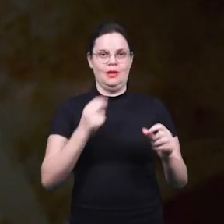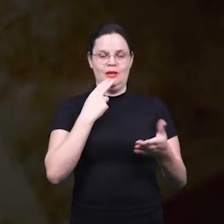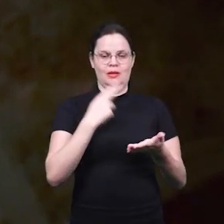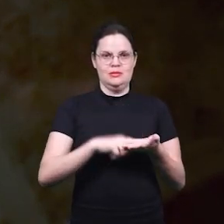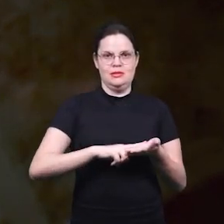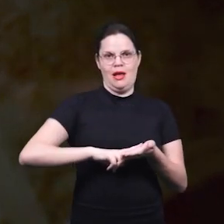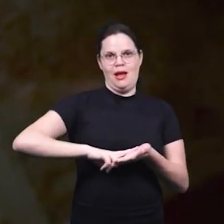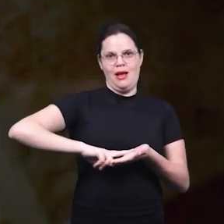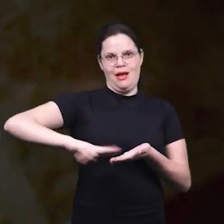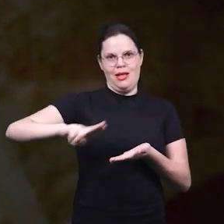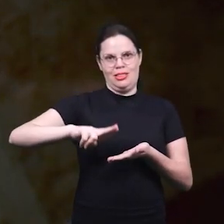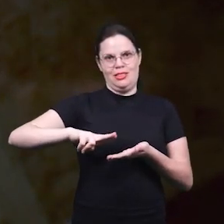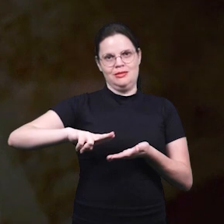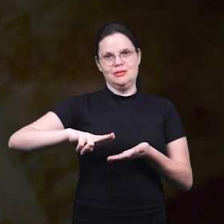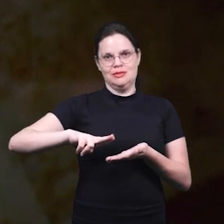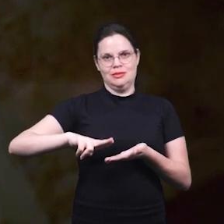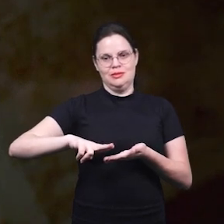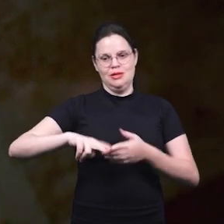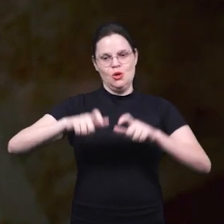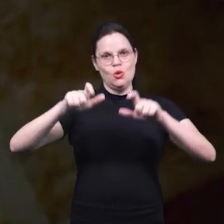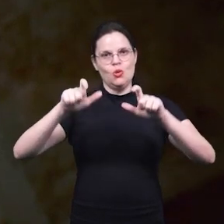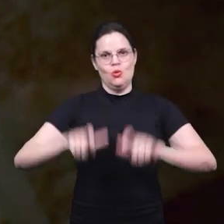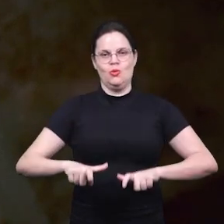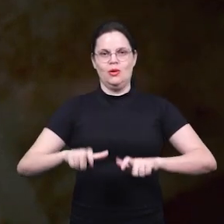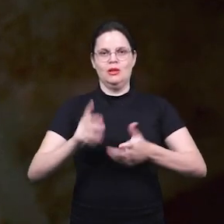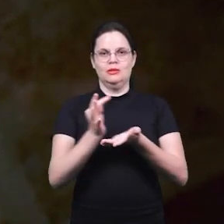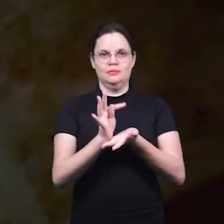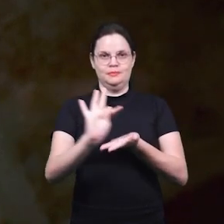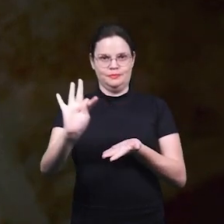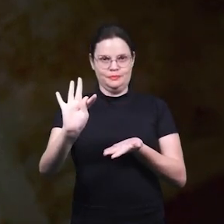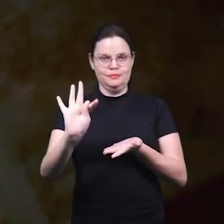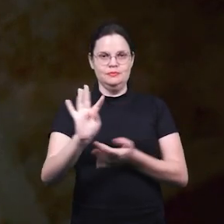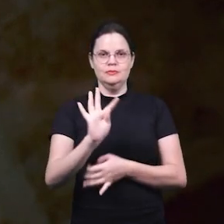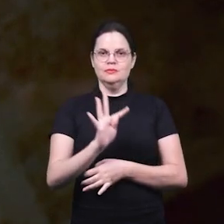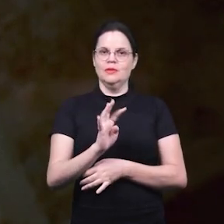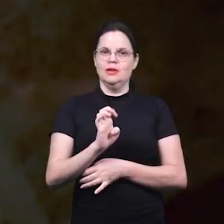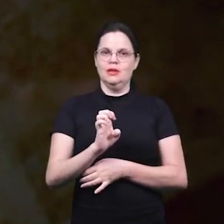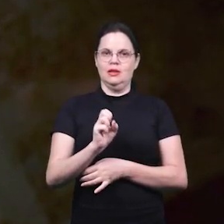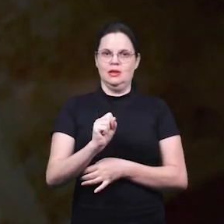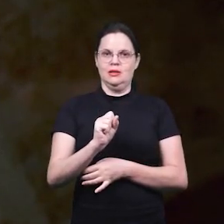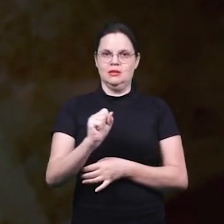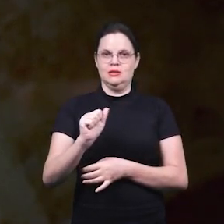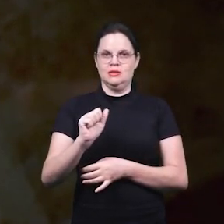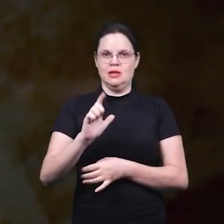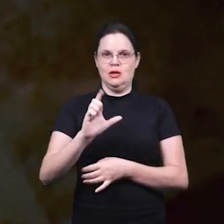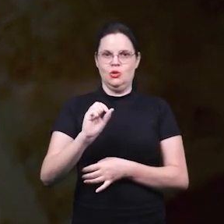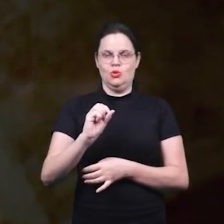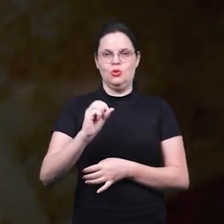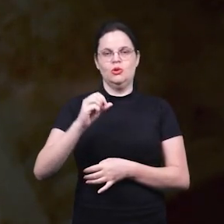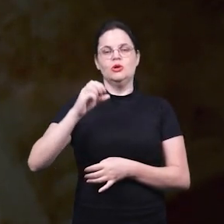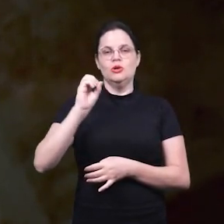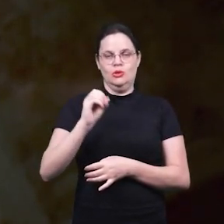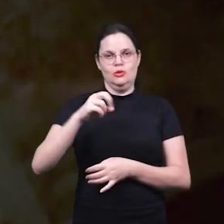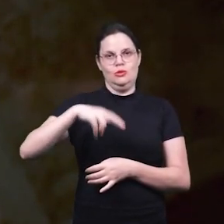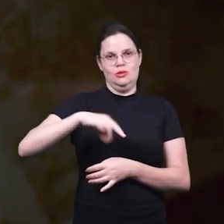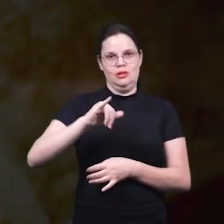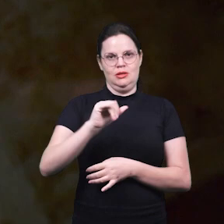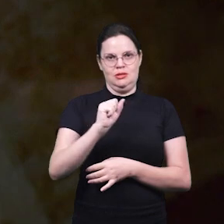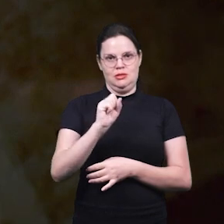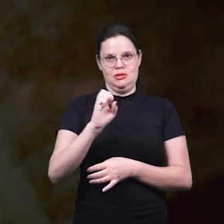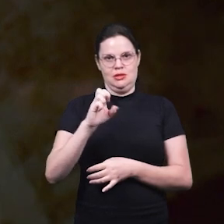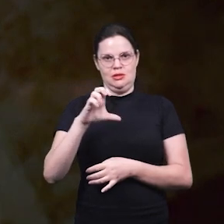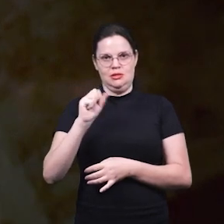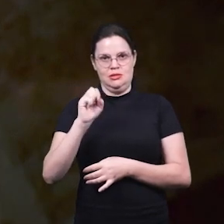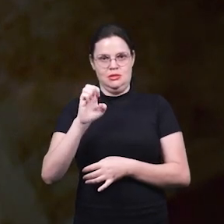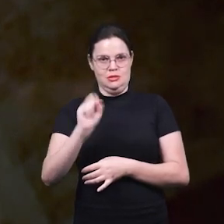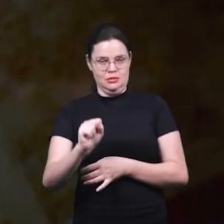as cartas de Paulo aos Tessalonicenses. Já gravamos